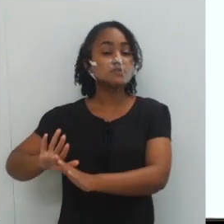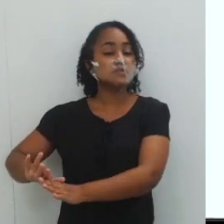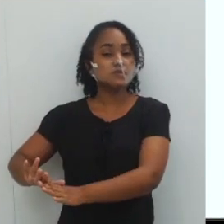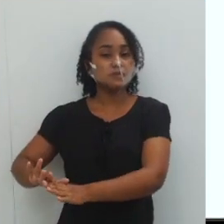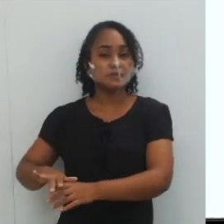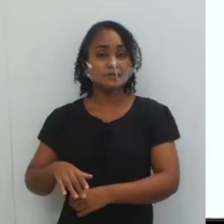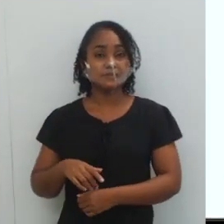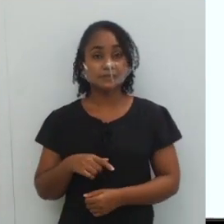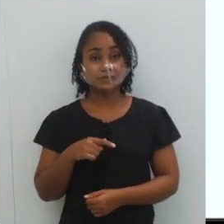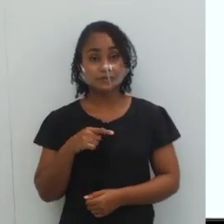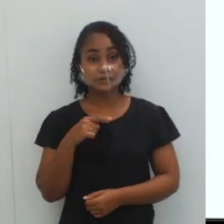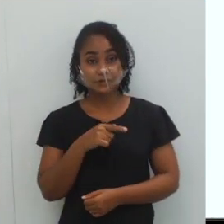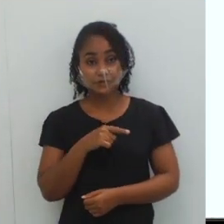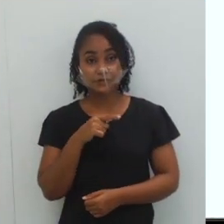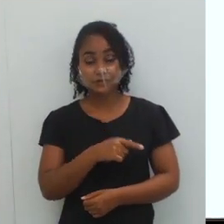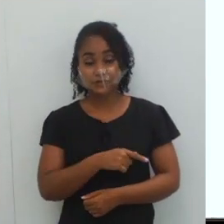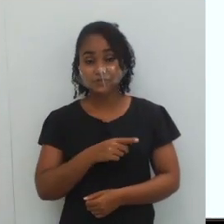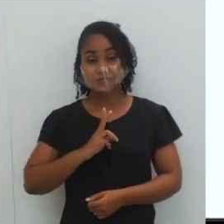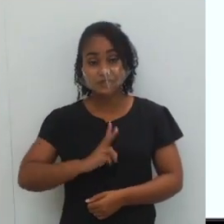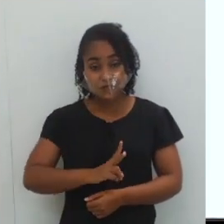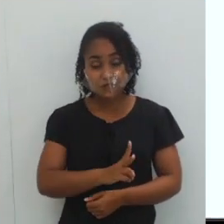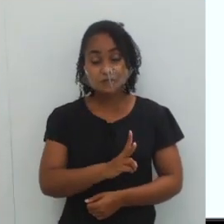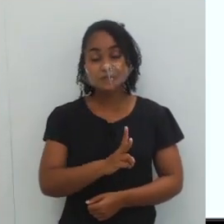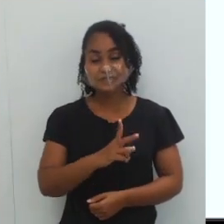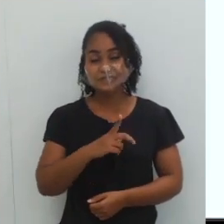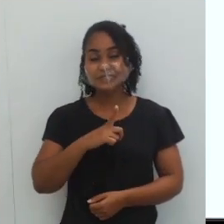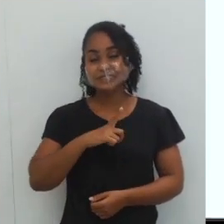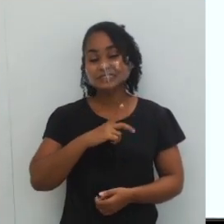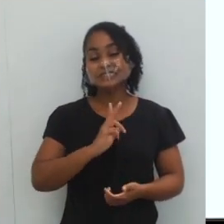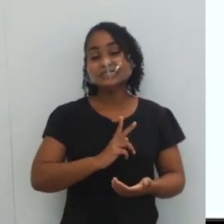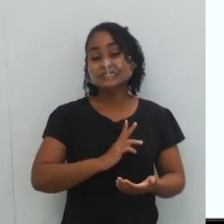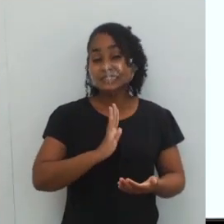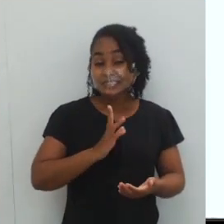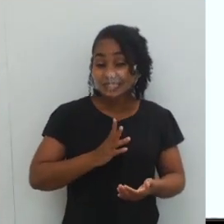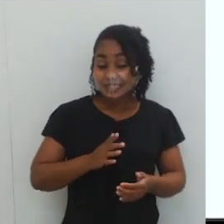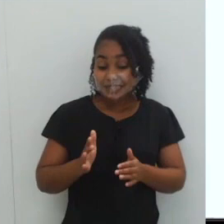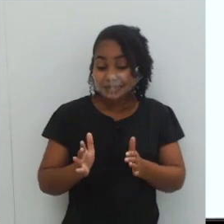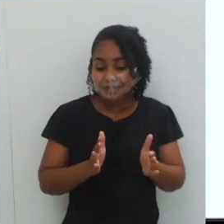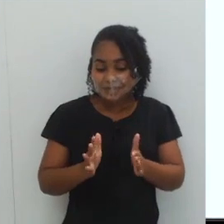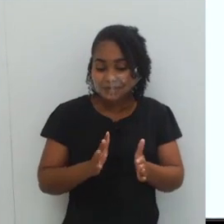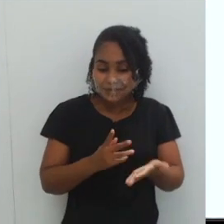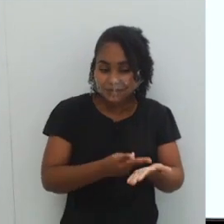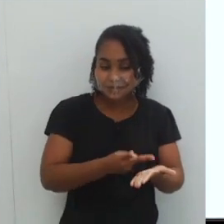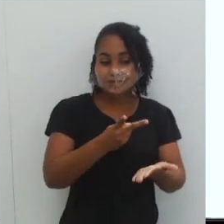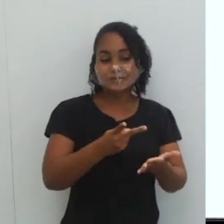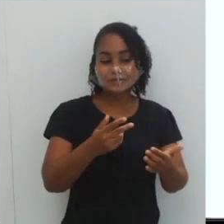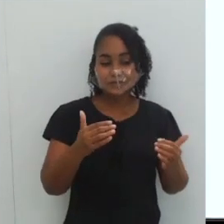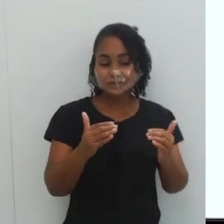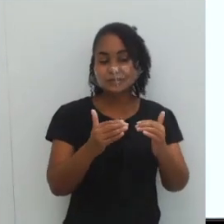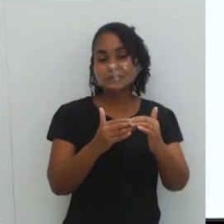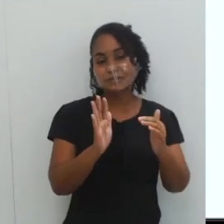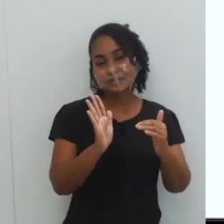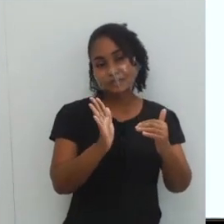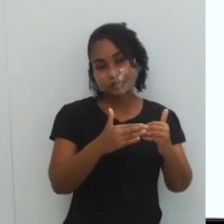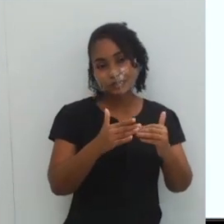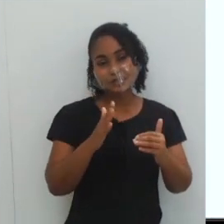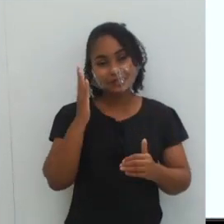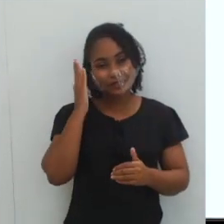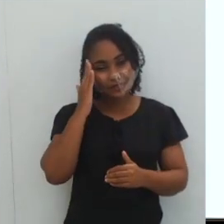fica lá. No Past Continuous, uma coisa ela está acontecendo enquanto outra